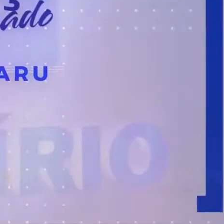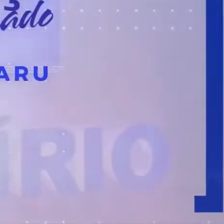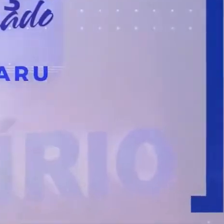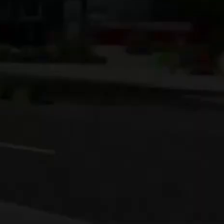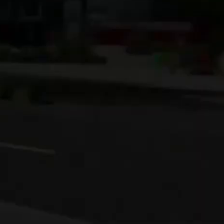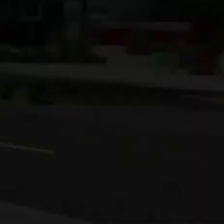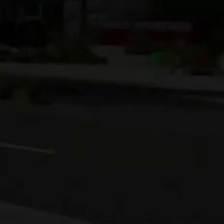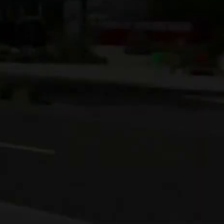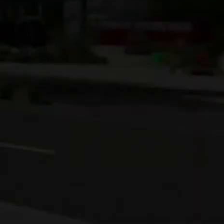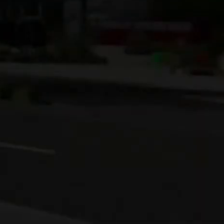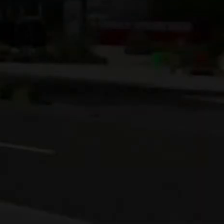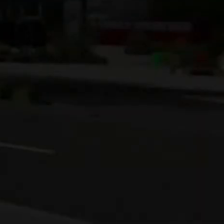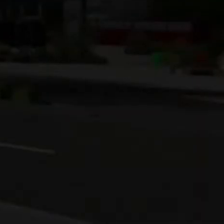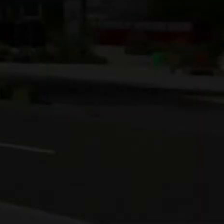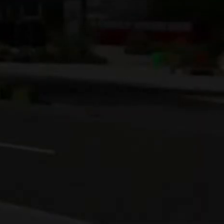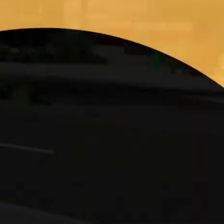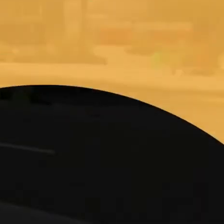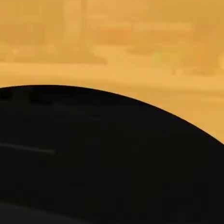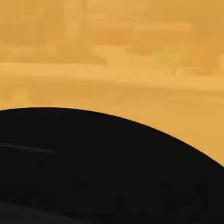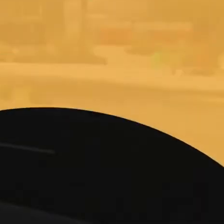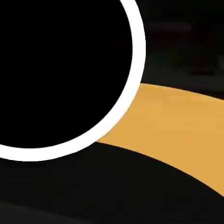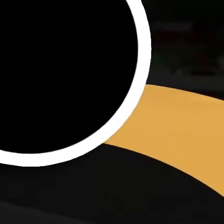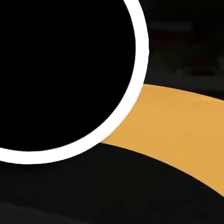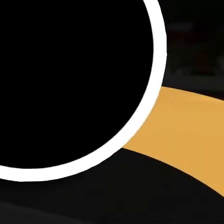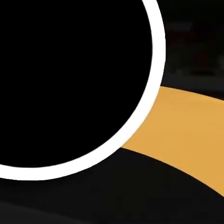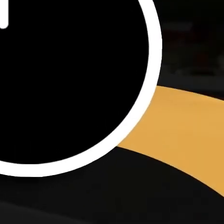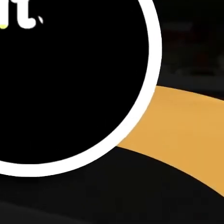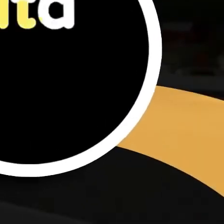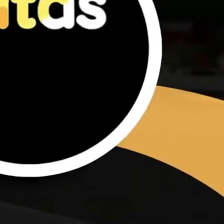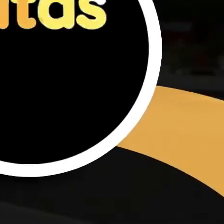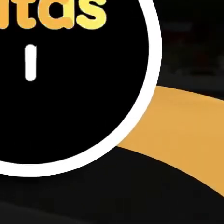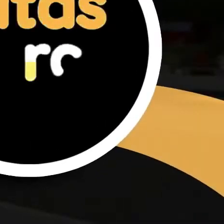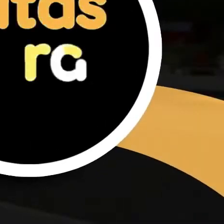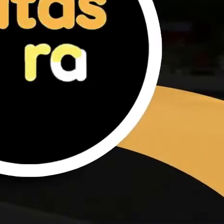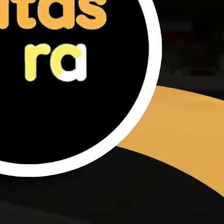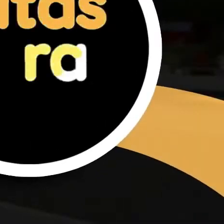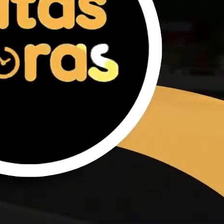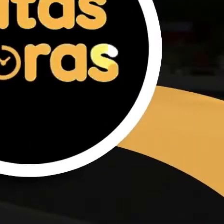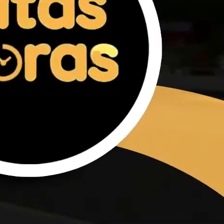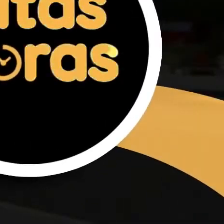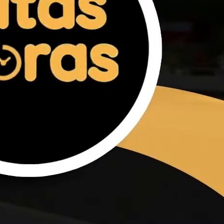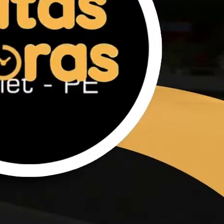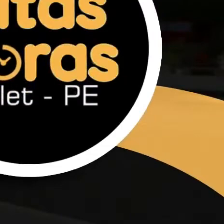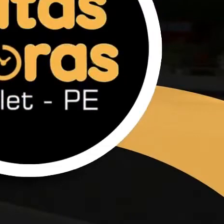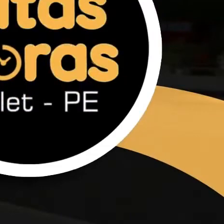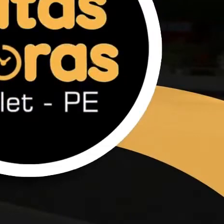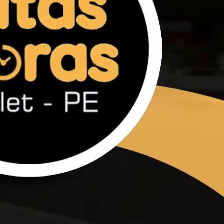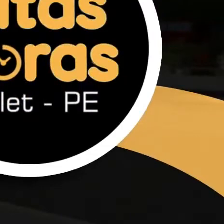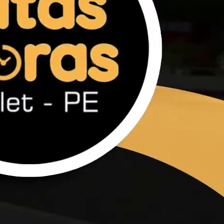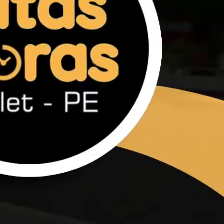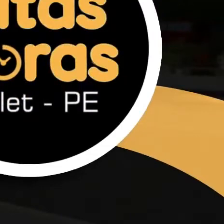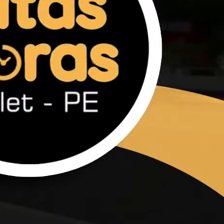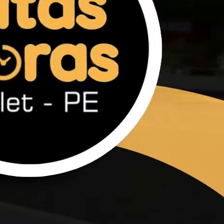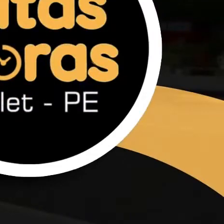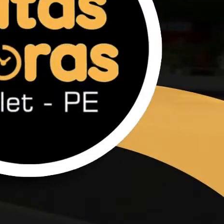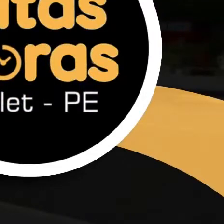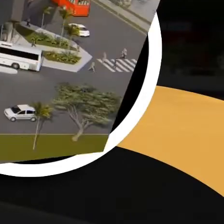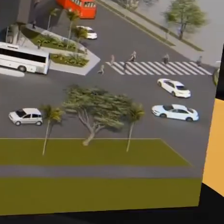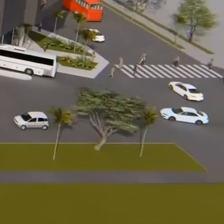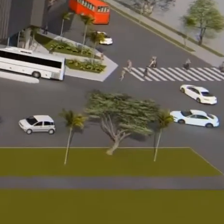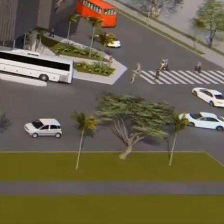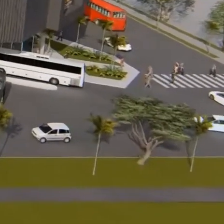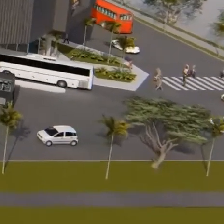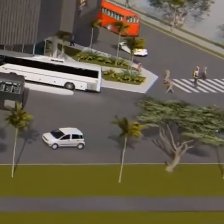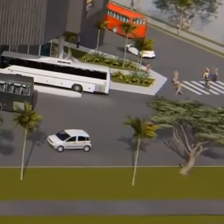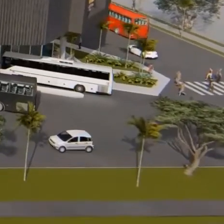Caruaru. Chegou a oportunidade que faltava para você, lojista, investir no polo de confecções Altas Horas Outlet. Um moderno centro